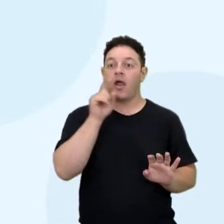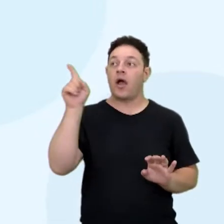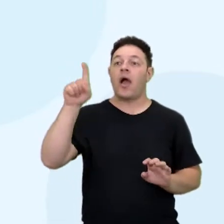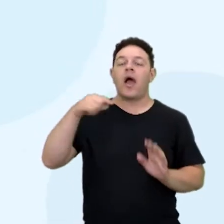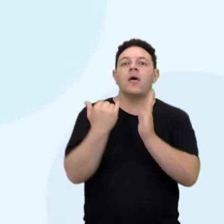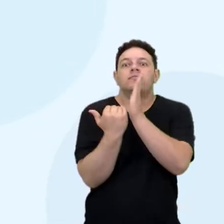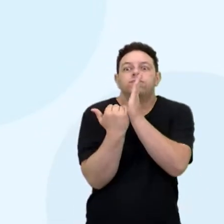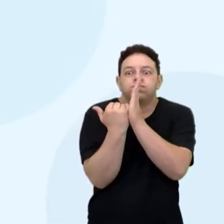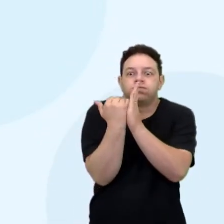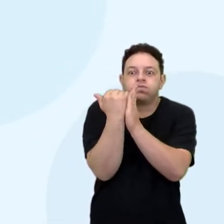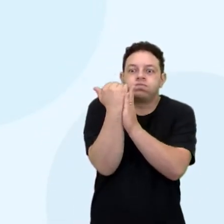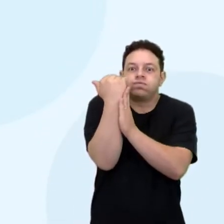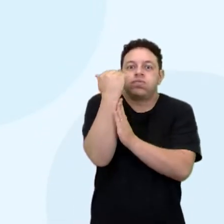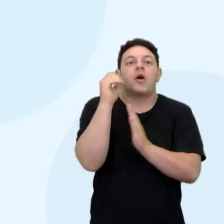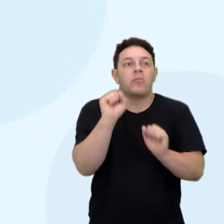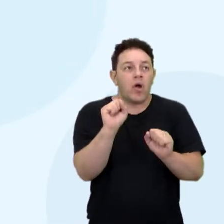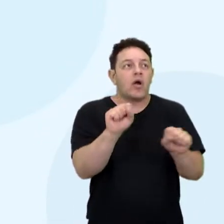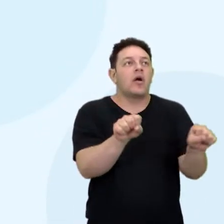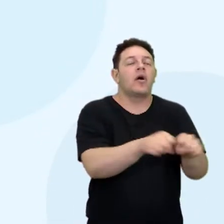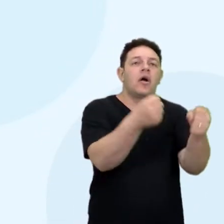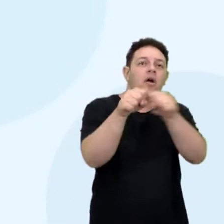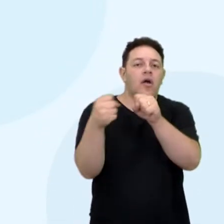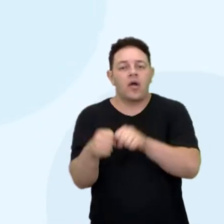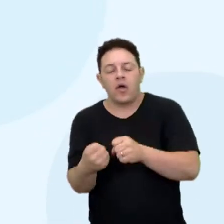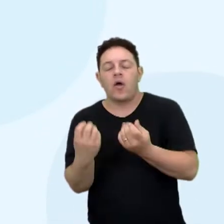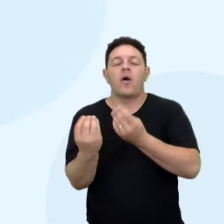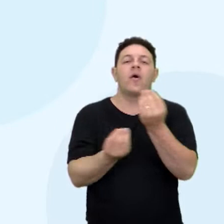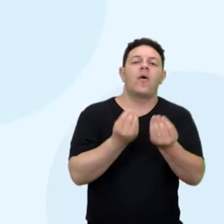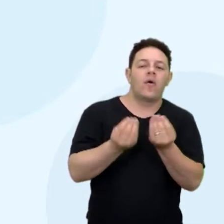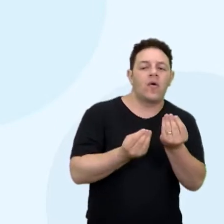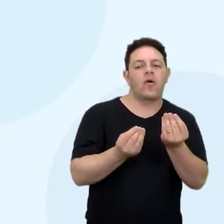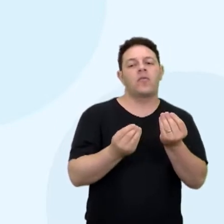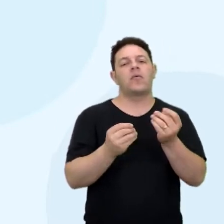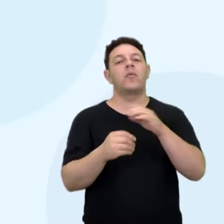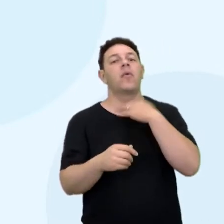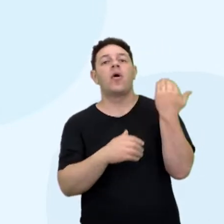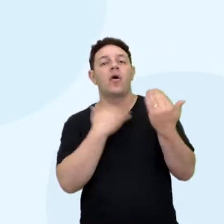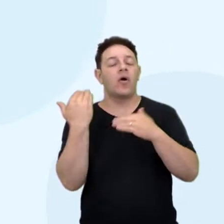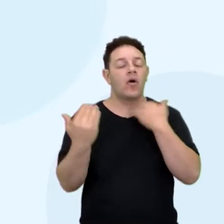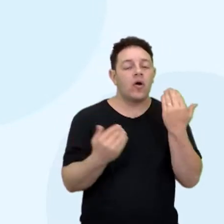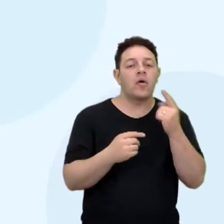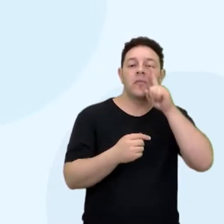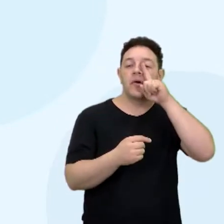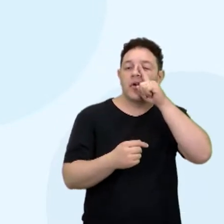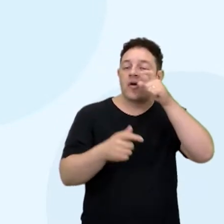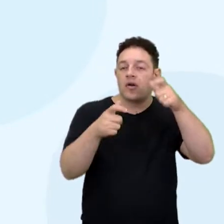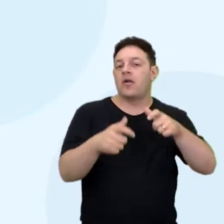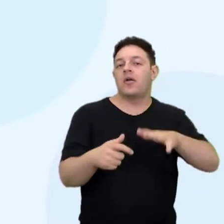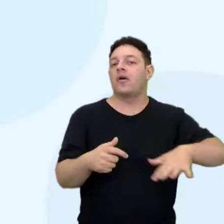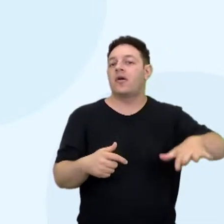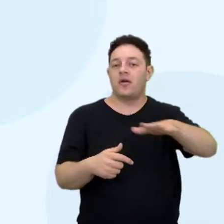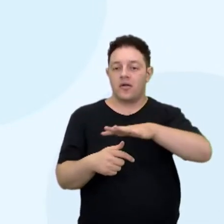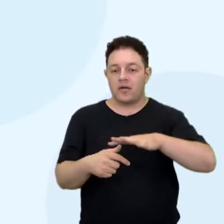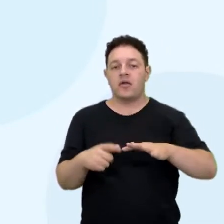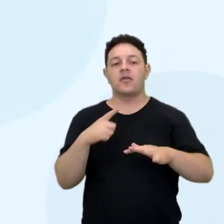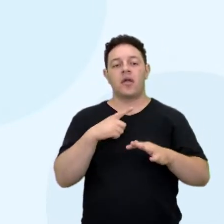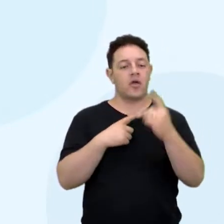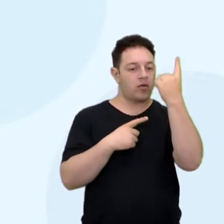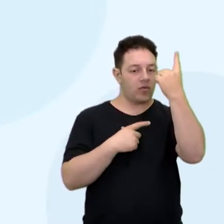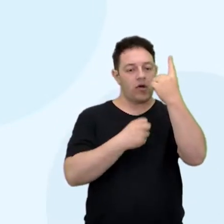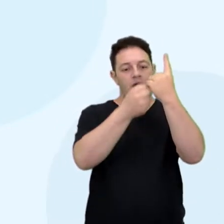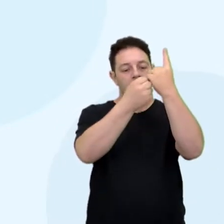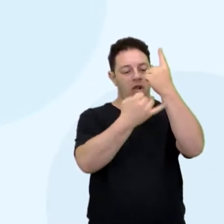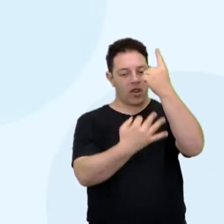sísmica, né? E o quanto afeta em destruição aí e de mortes na região. E ela vai de 1